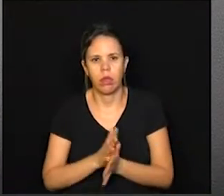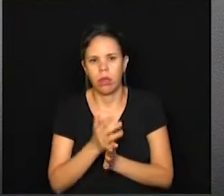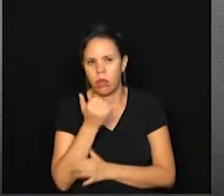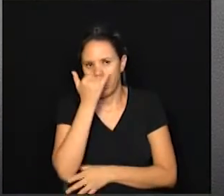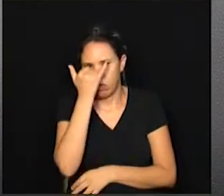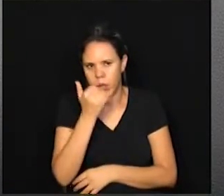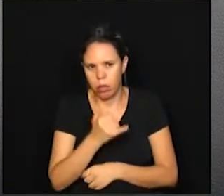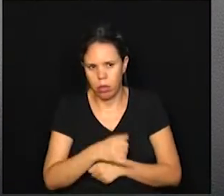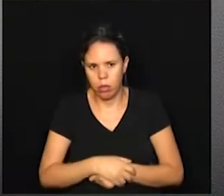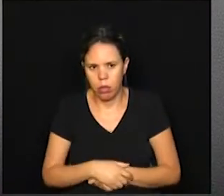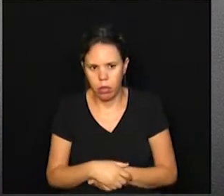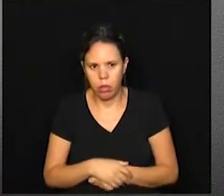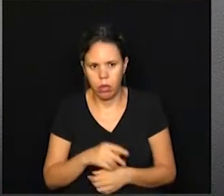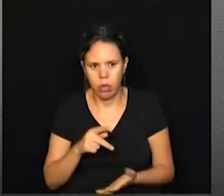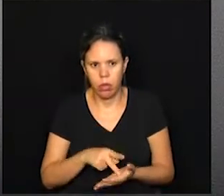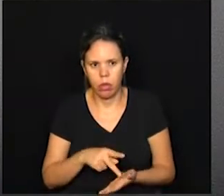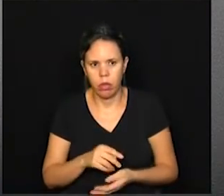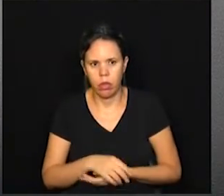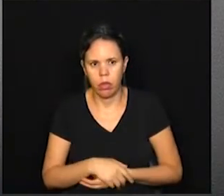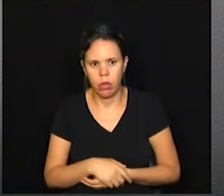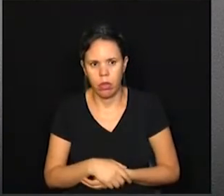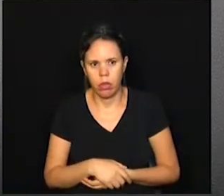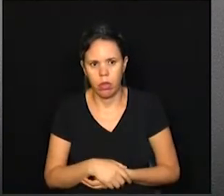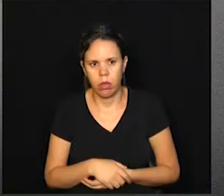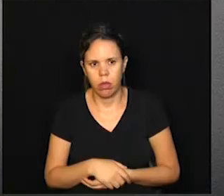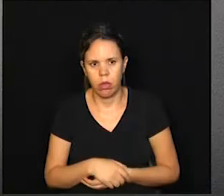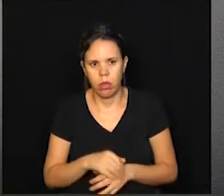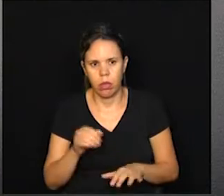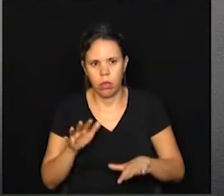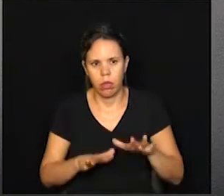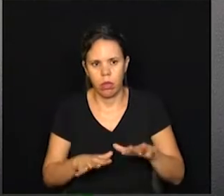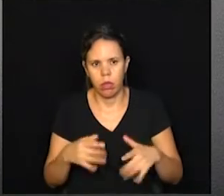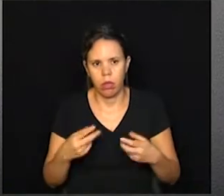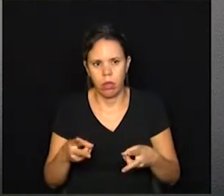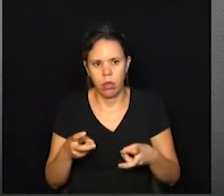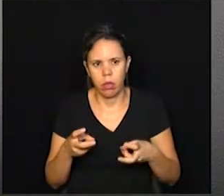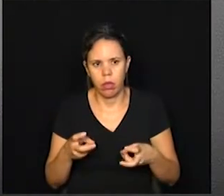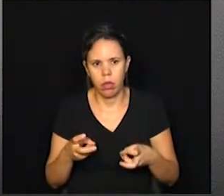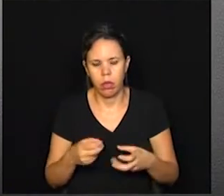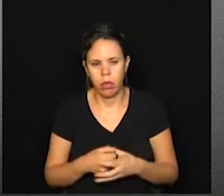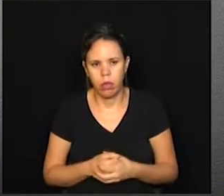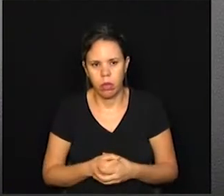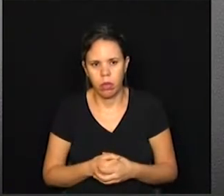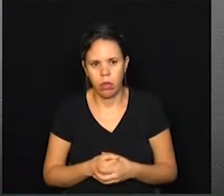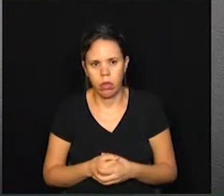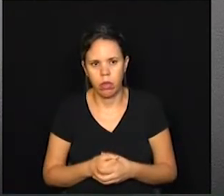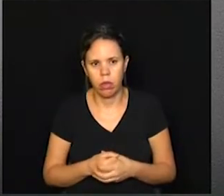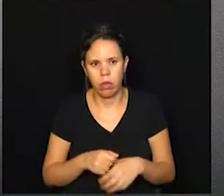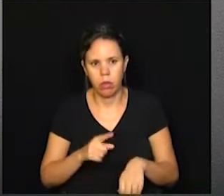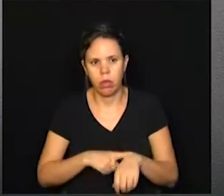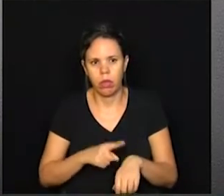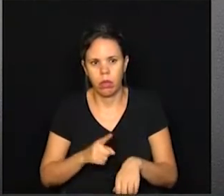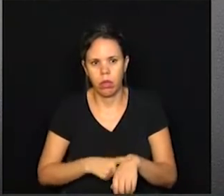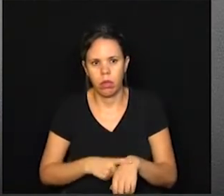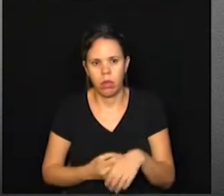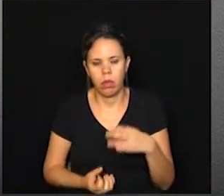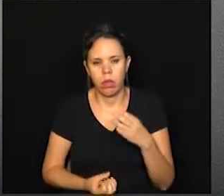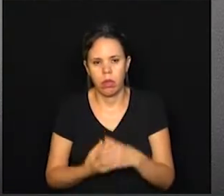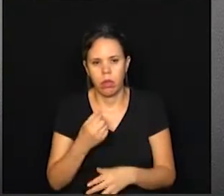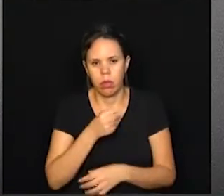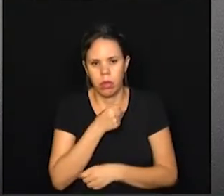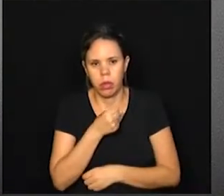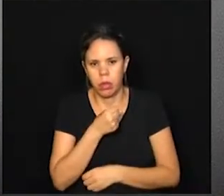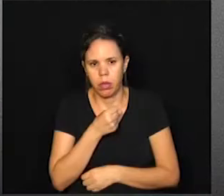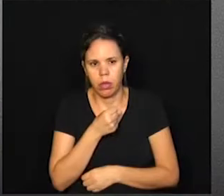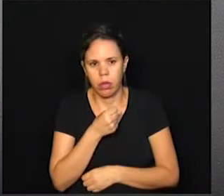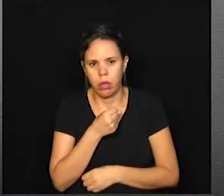tragédia, não é verdade? Então, às vezes eu percebo, até no momento que surge uma reportagem que não é